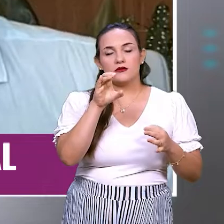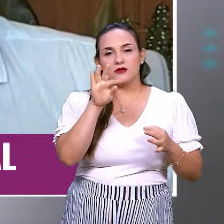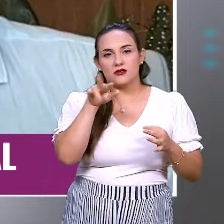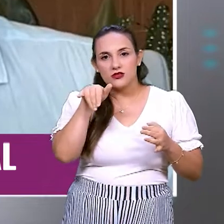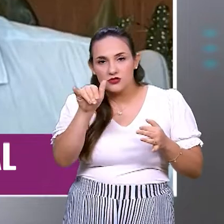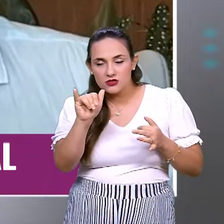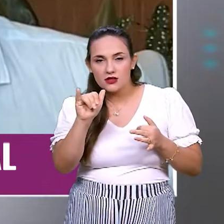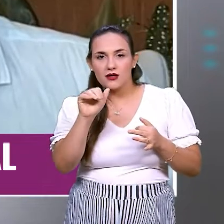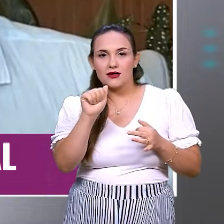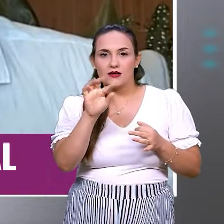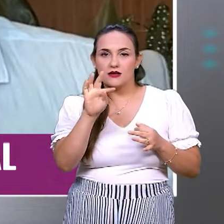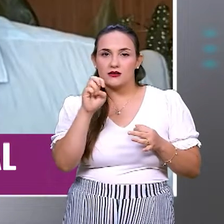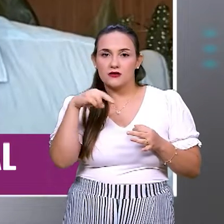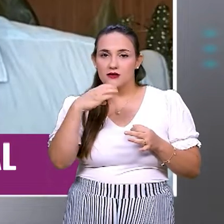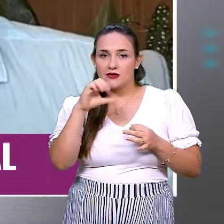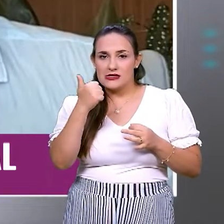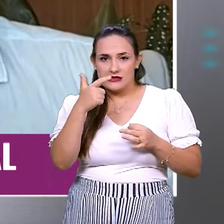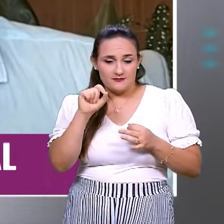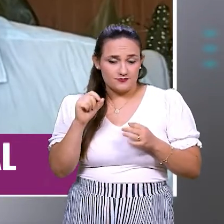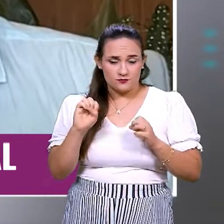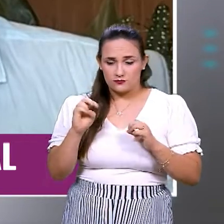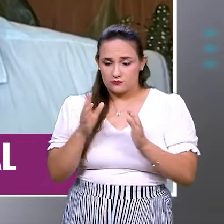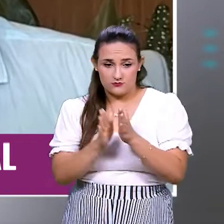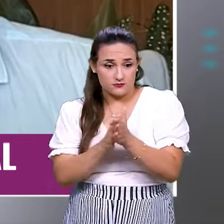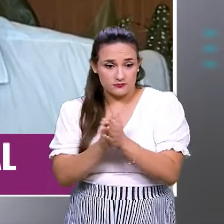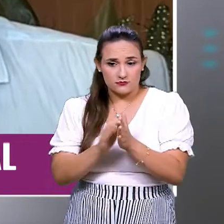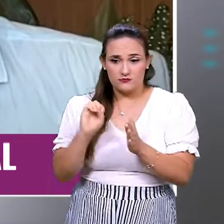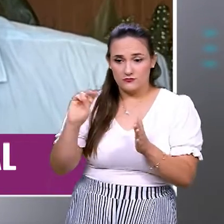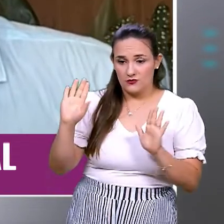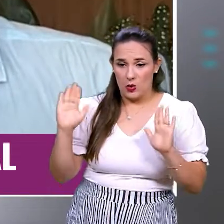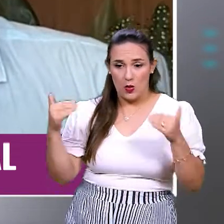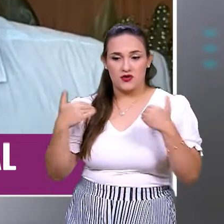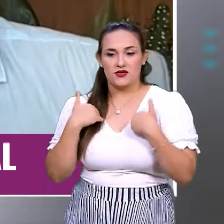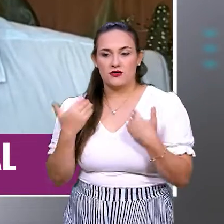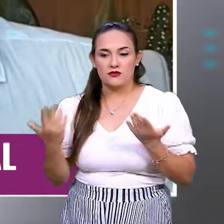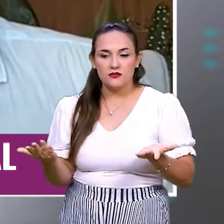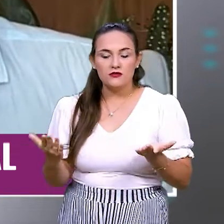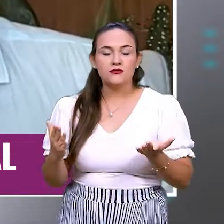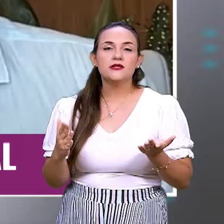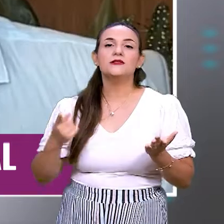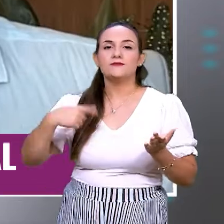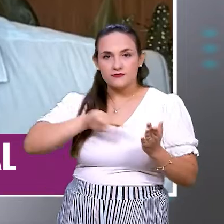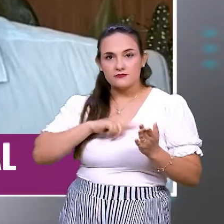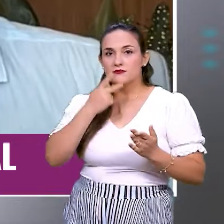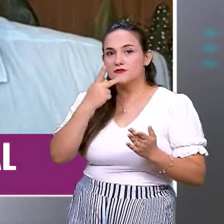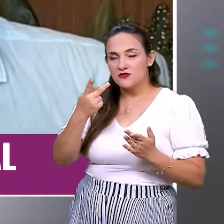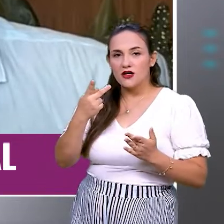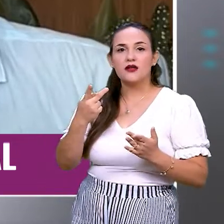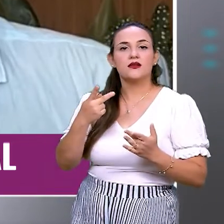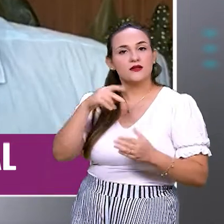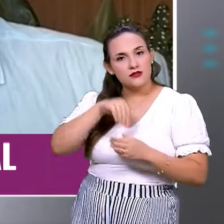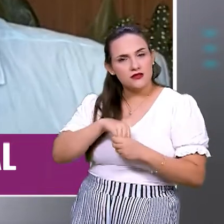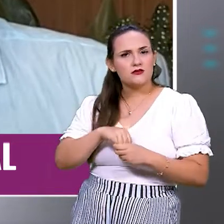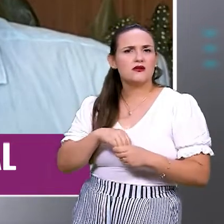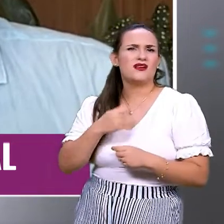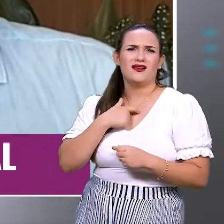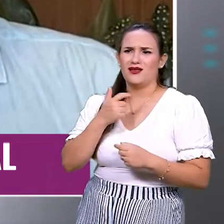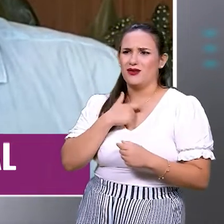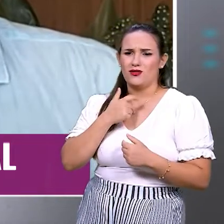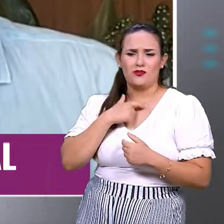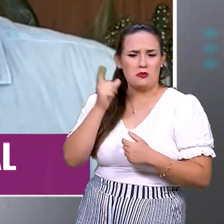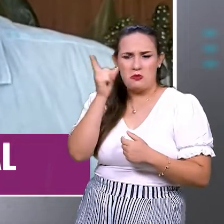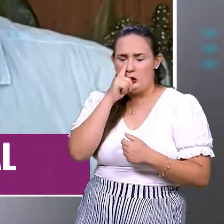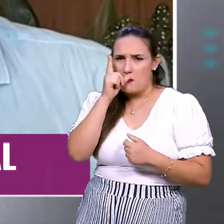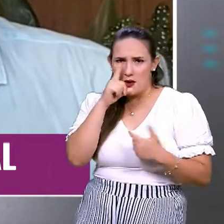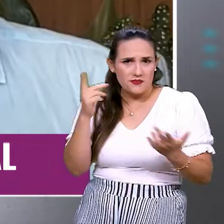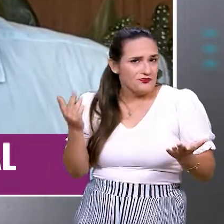sinais de que a criança pode ser ansiosa ou até autista. A gente tem discutido muito isso na atualidade. Eu sou mãe